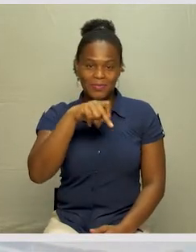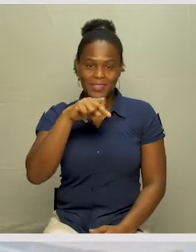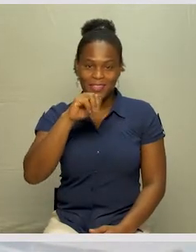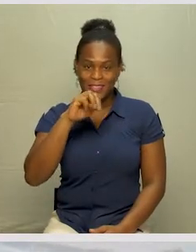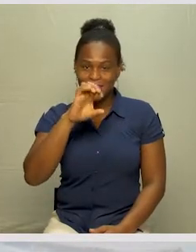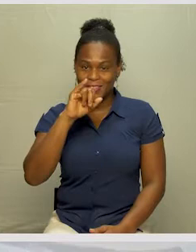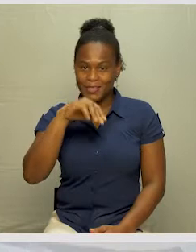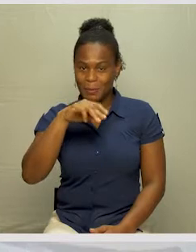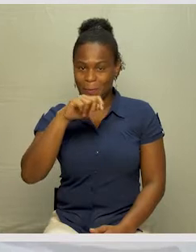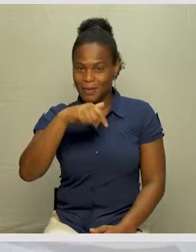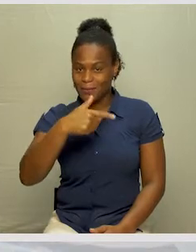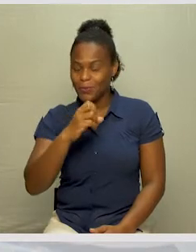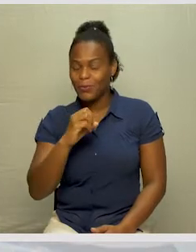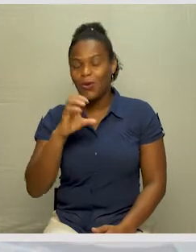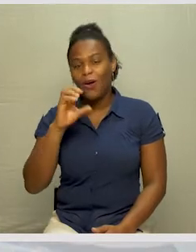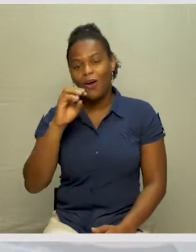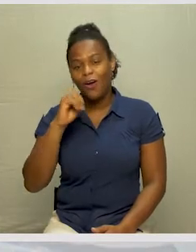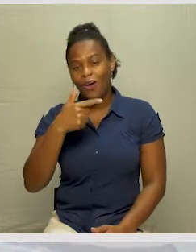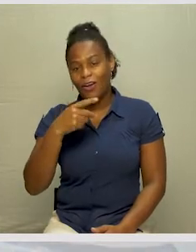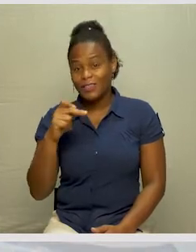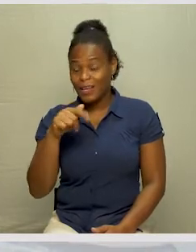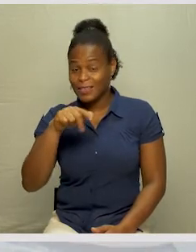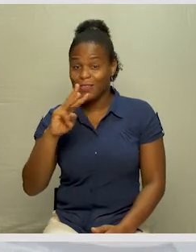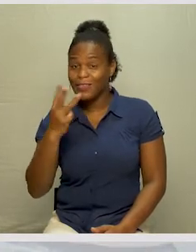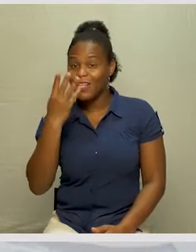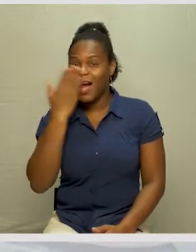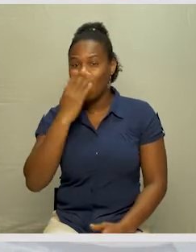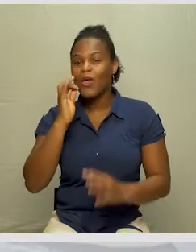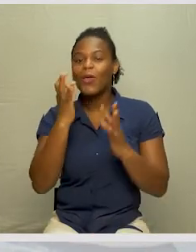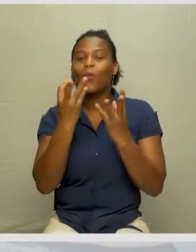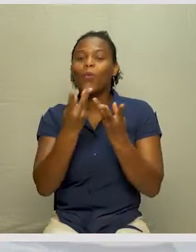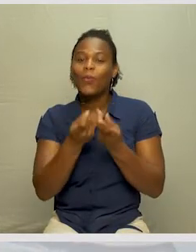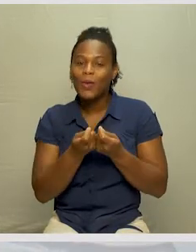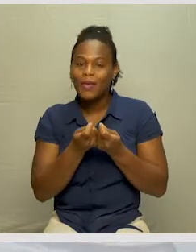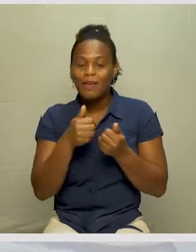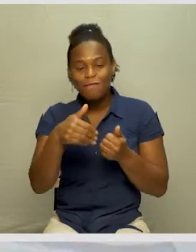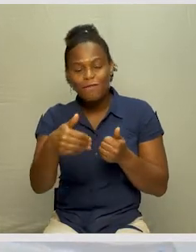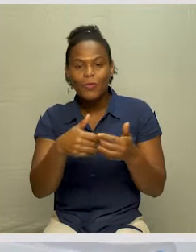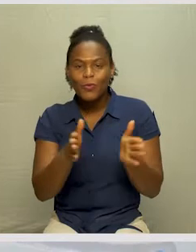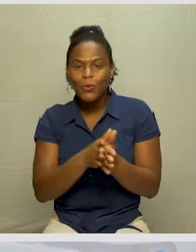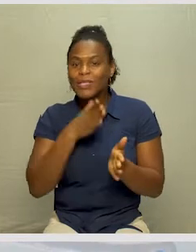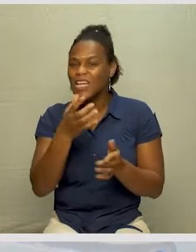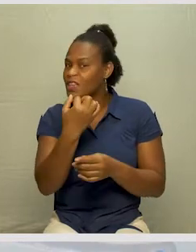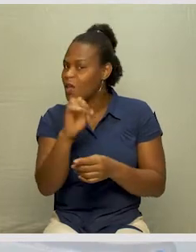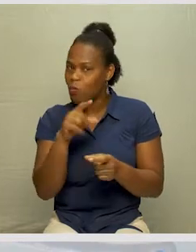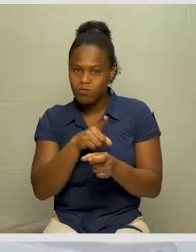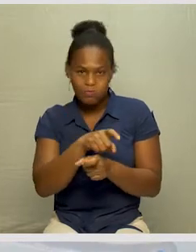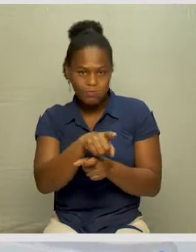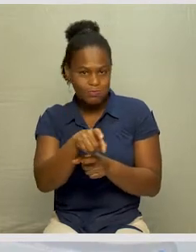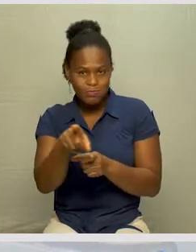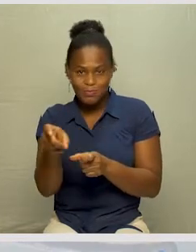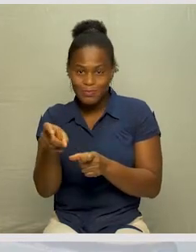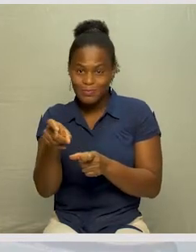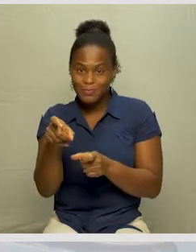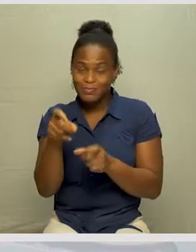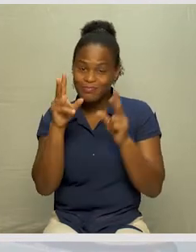essa é a nossa terceira aula de Economia. Vamos todos dizer não ao